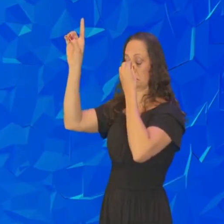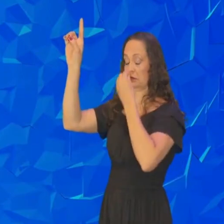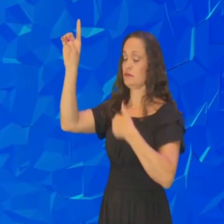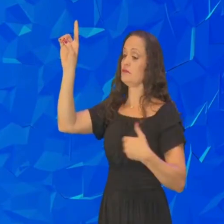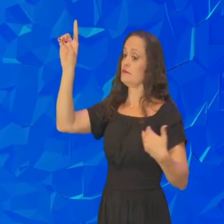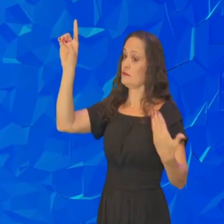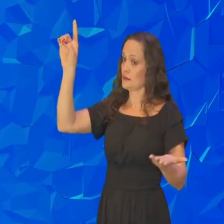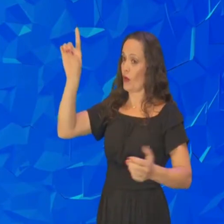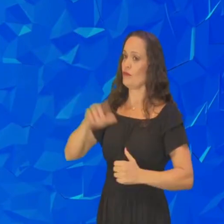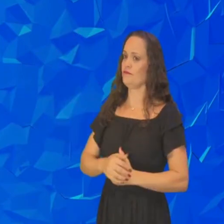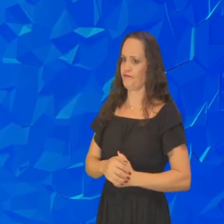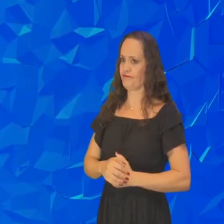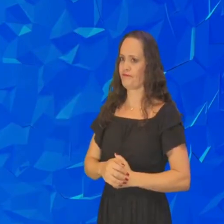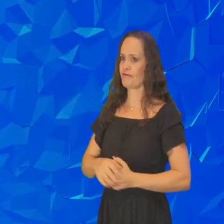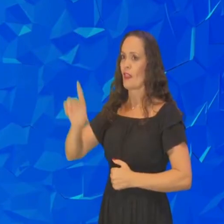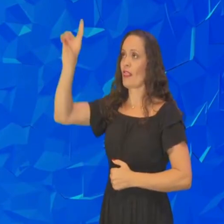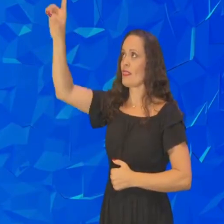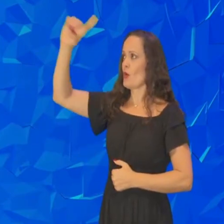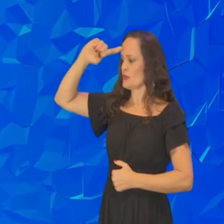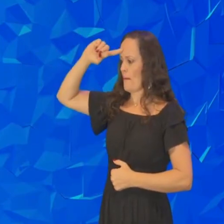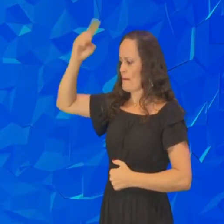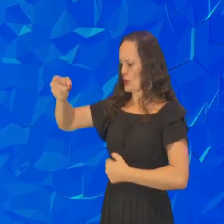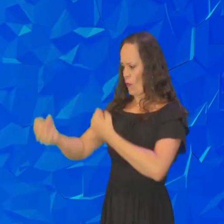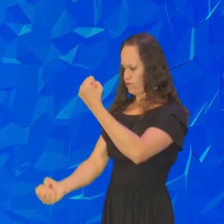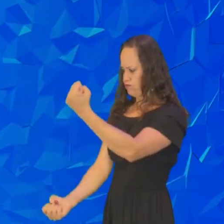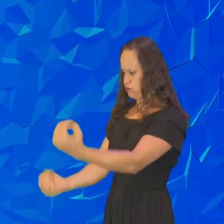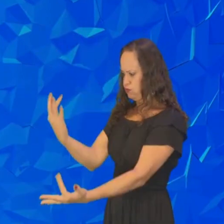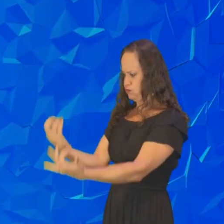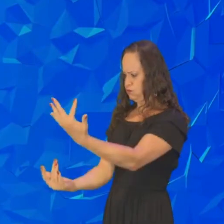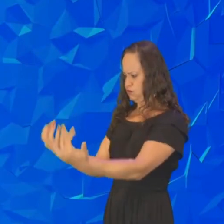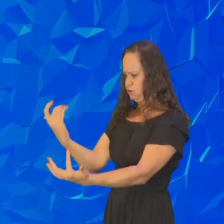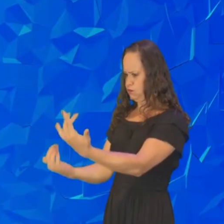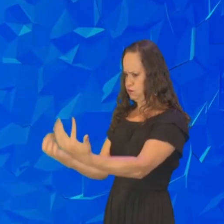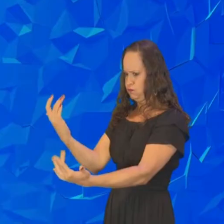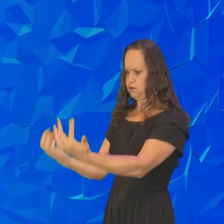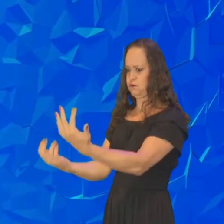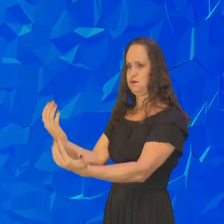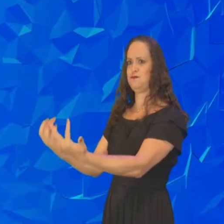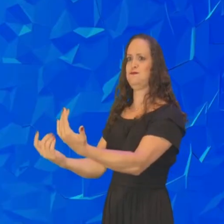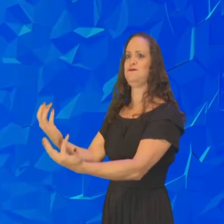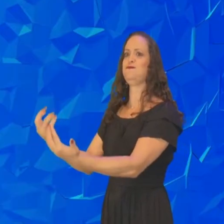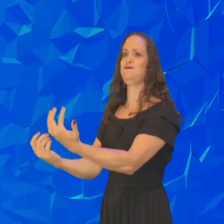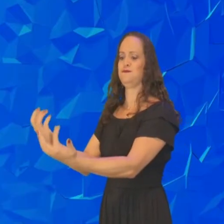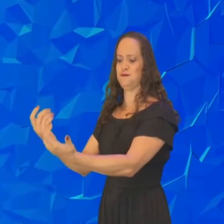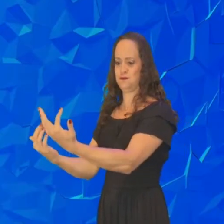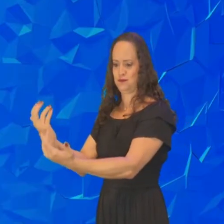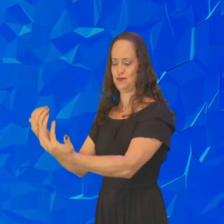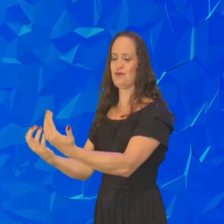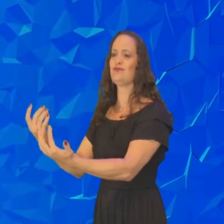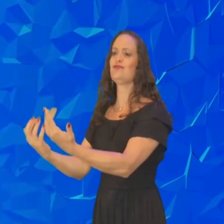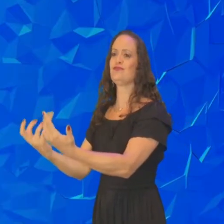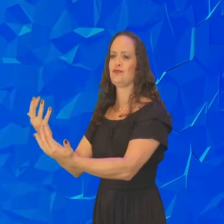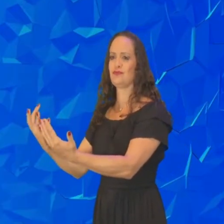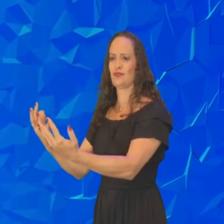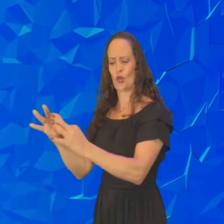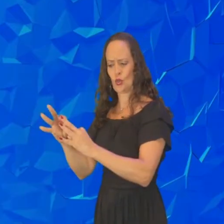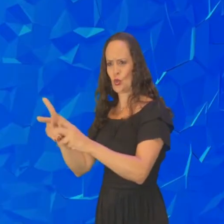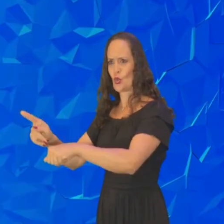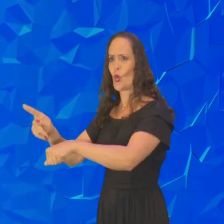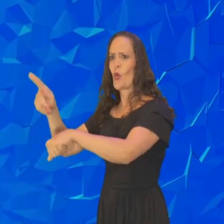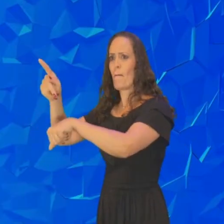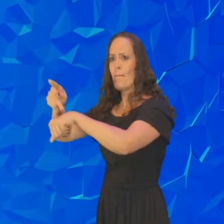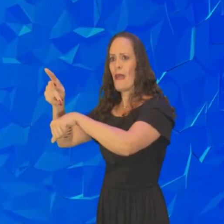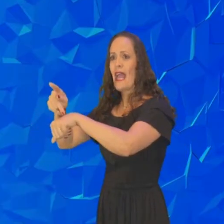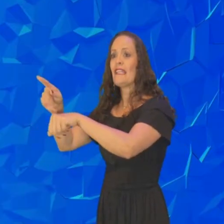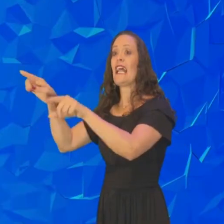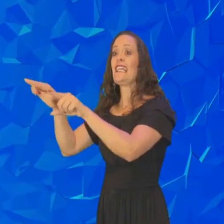Então caiu o fogo do Senhor e consumiu o holocausto, a lenha, as pedras e a terra, e ainda lambeu a água